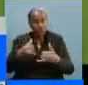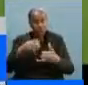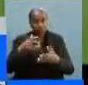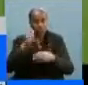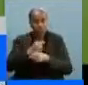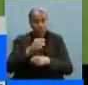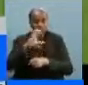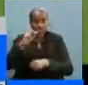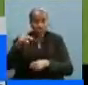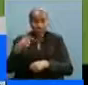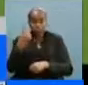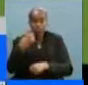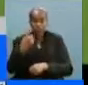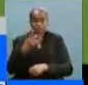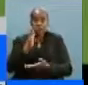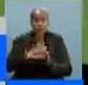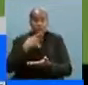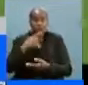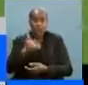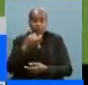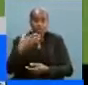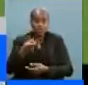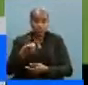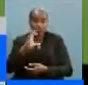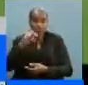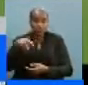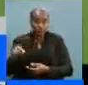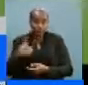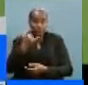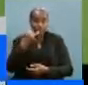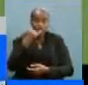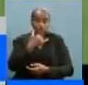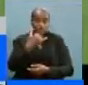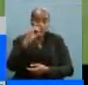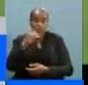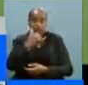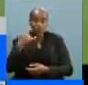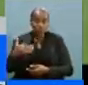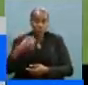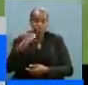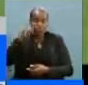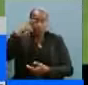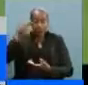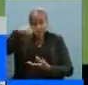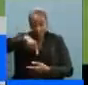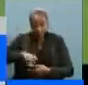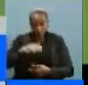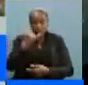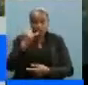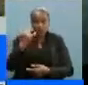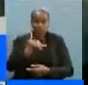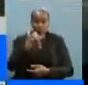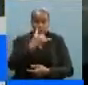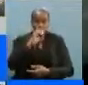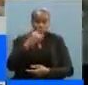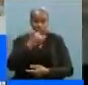de uma só vez e 2019 aos camerões 2021 a costa do marfim e 2023 a guiné em 2018 os